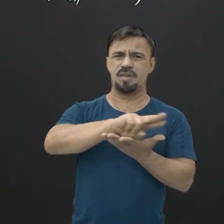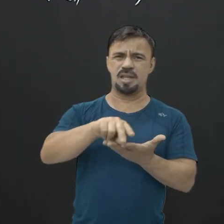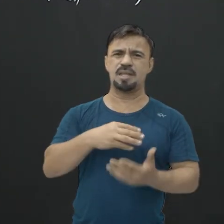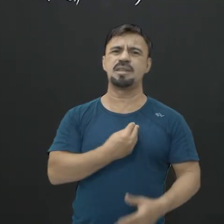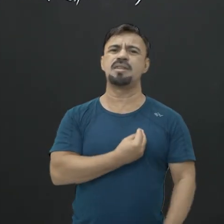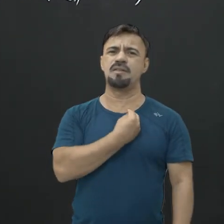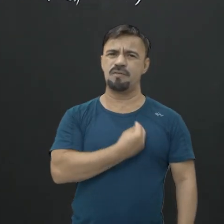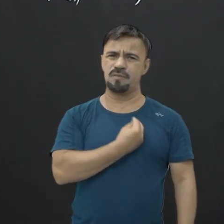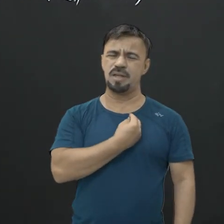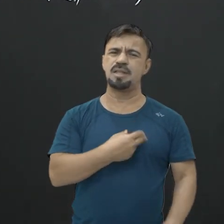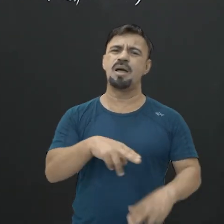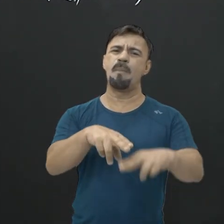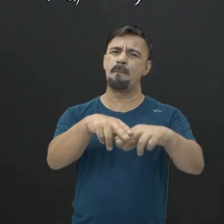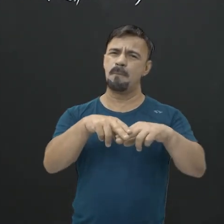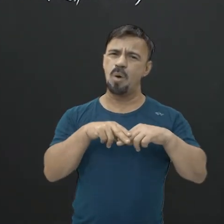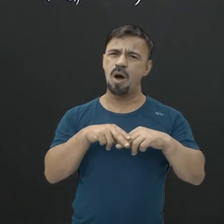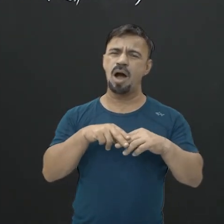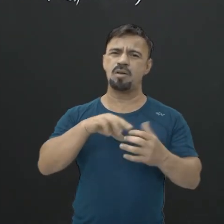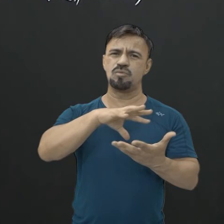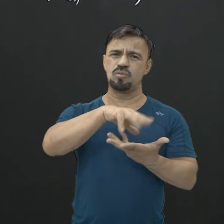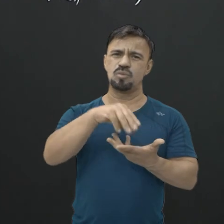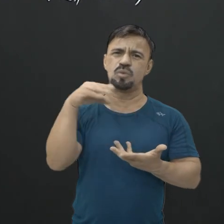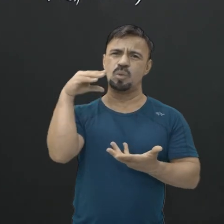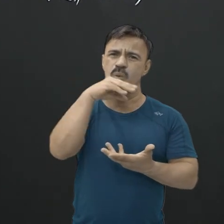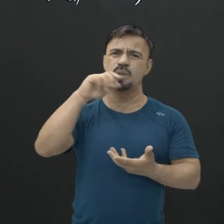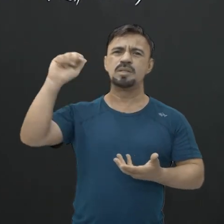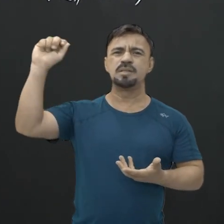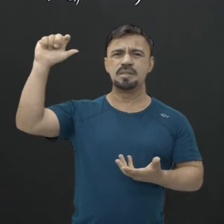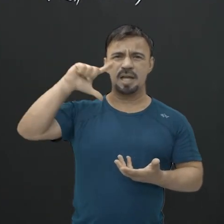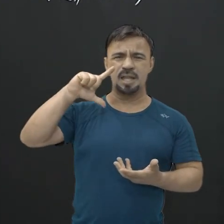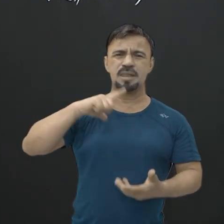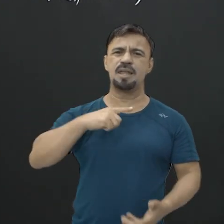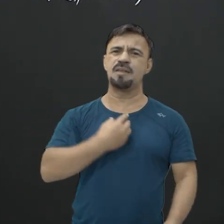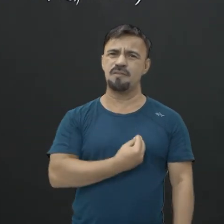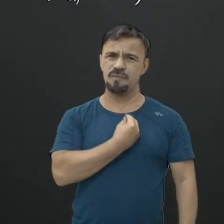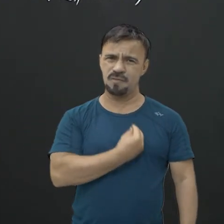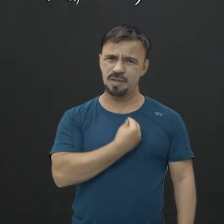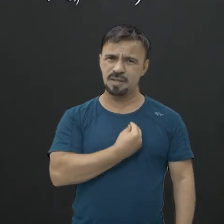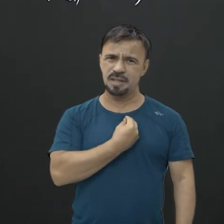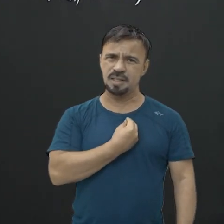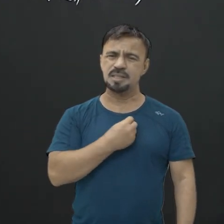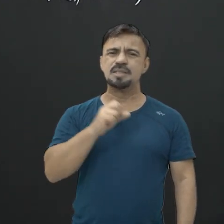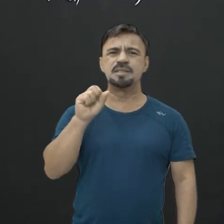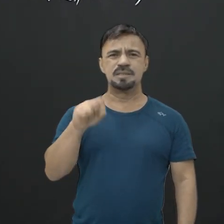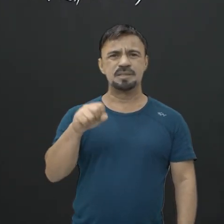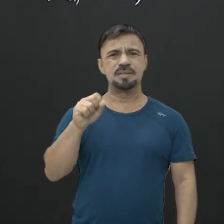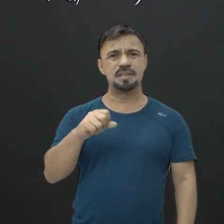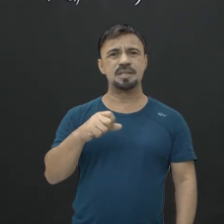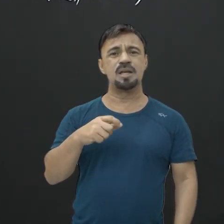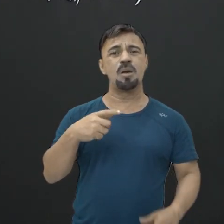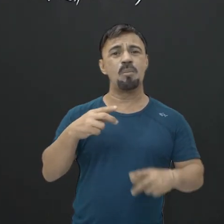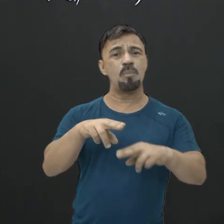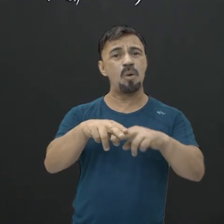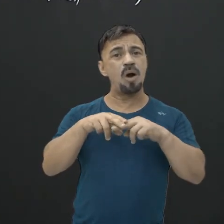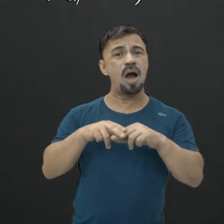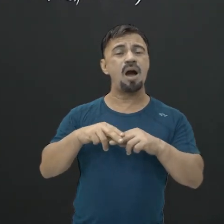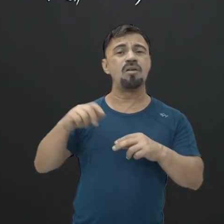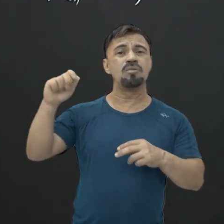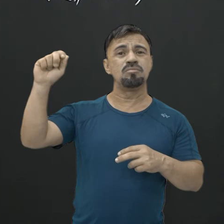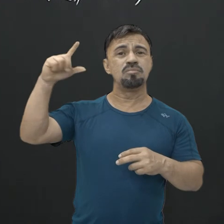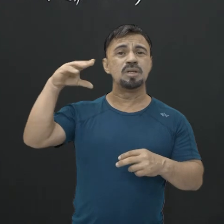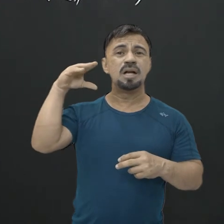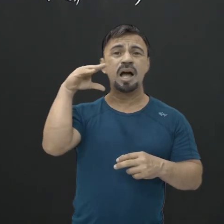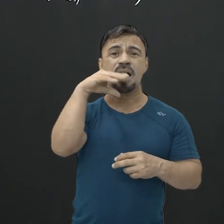na Terra, se deve então ao efeito estufa. Se a vida na Terra, como a gente conhece, se deve ao efeito